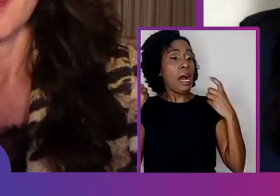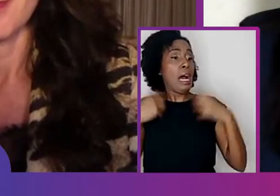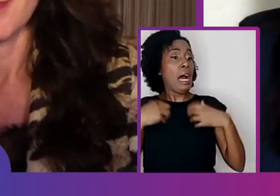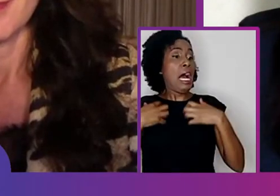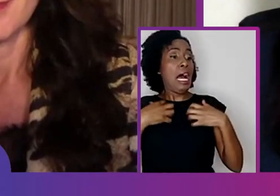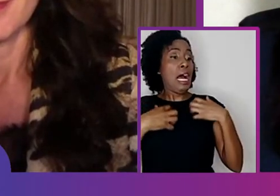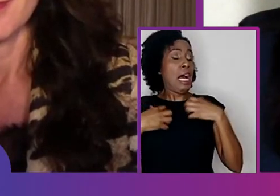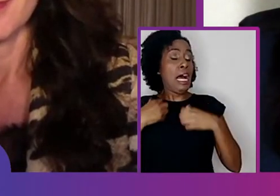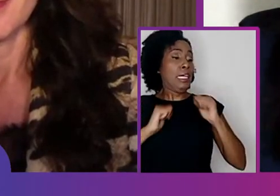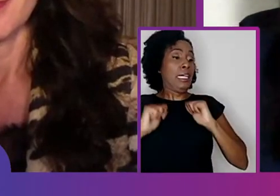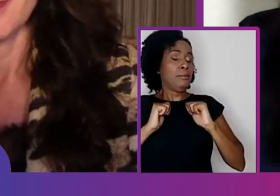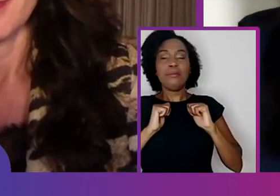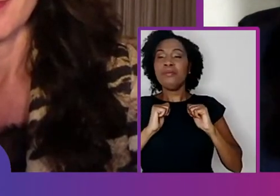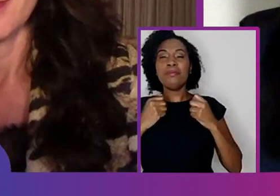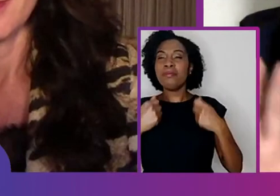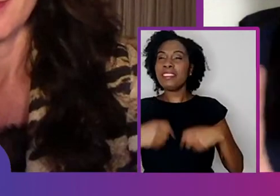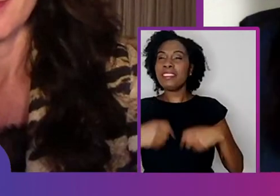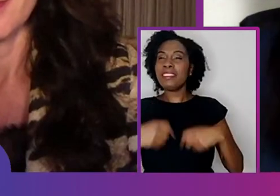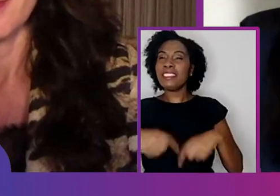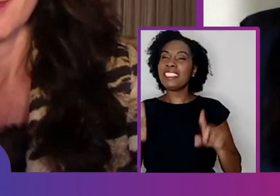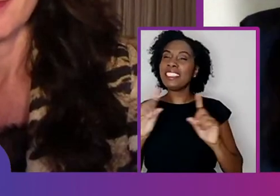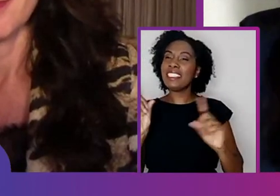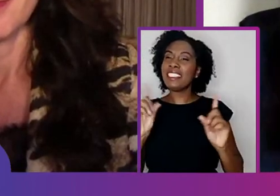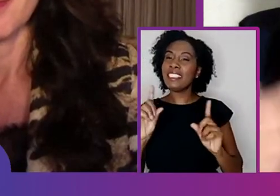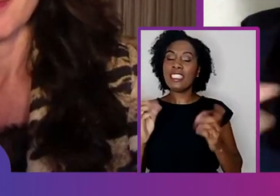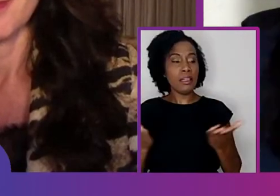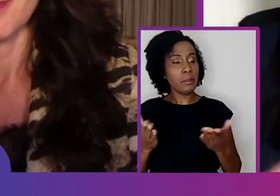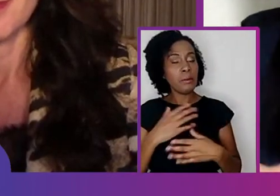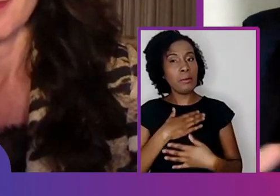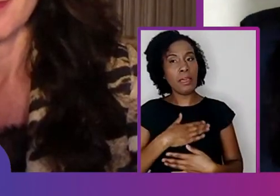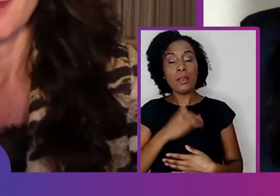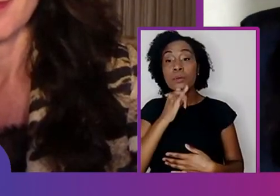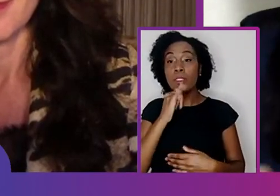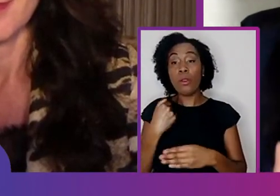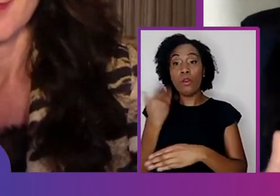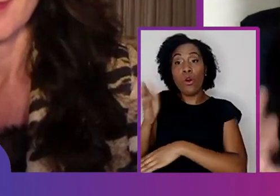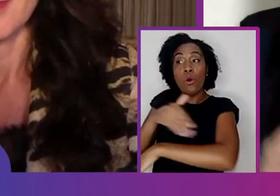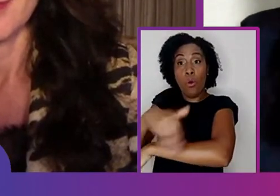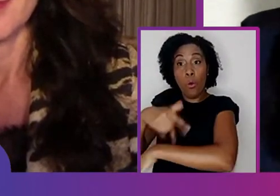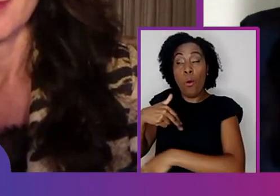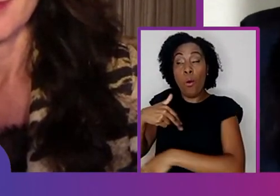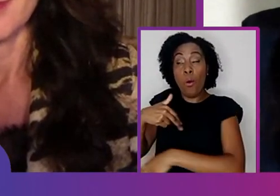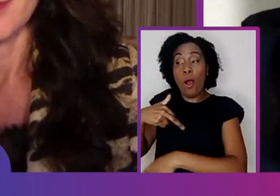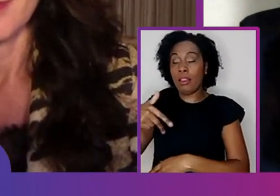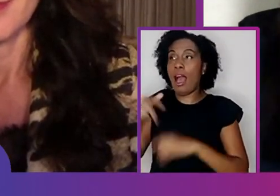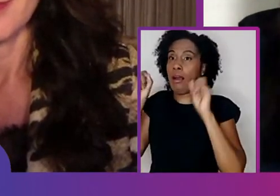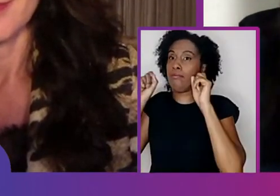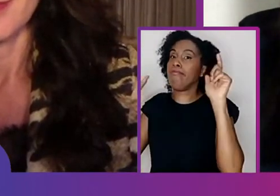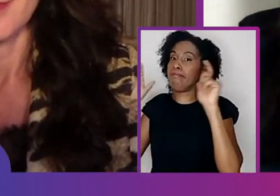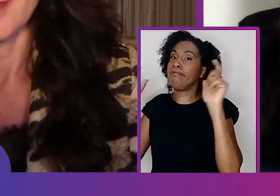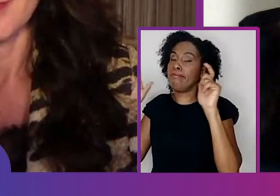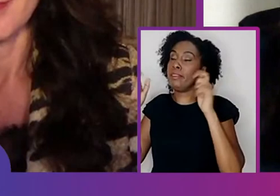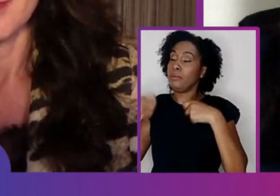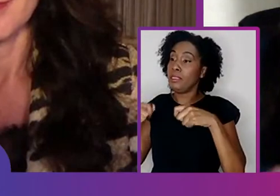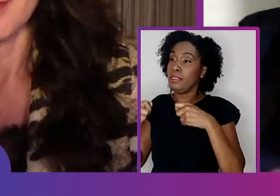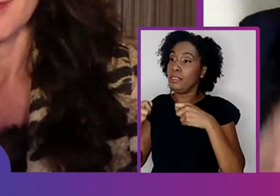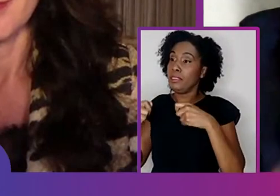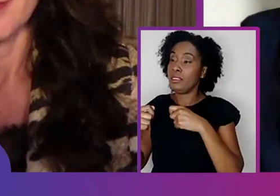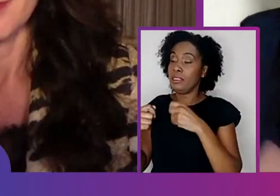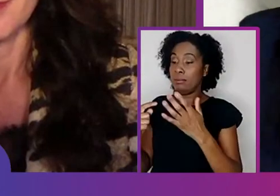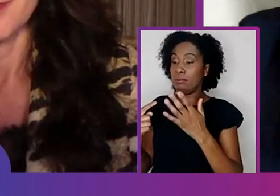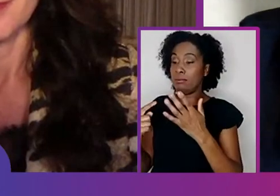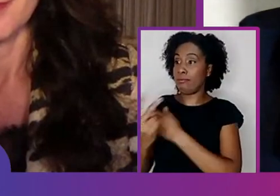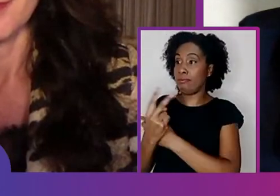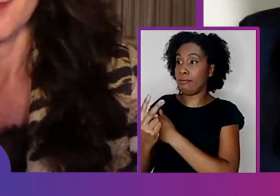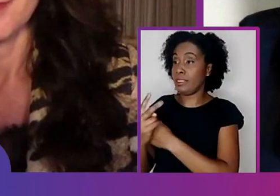neste momento presente. Ah, eu saí na rua, eu vou ter que ficar atenta, porque eu vou ter algumas coisas que eu vou ter que fazer para garantir que eu não vou me infectar. Mas